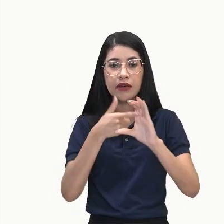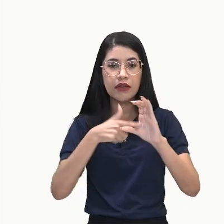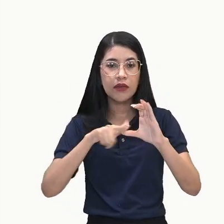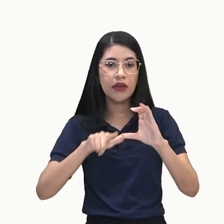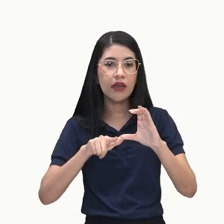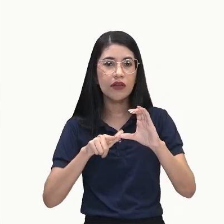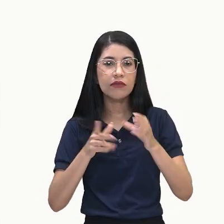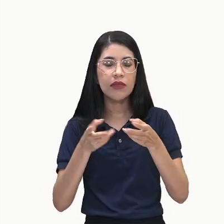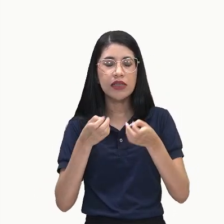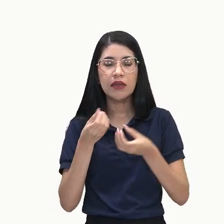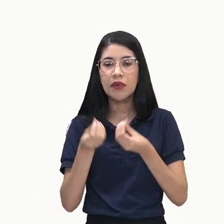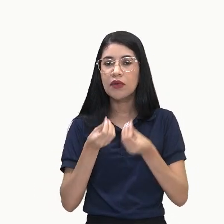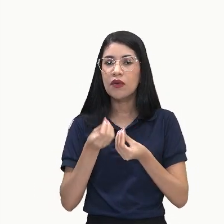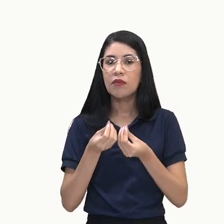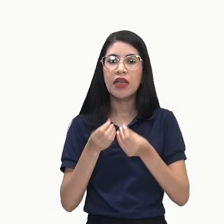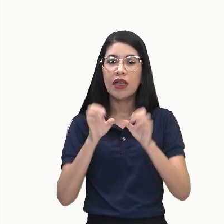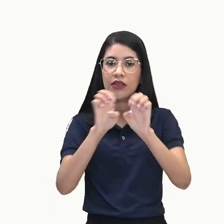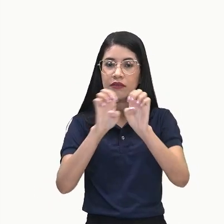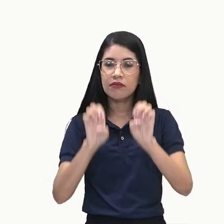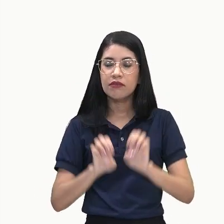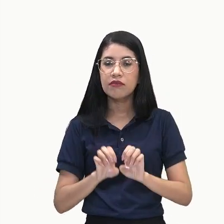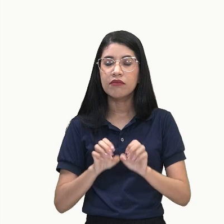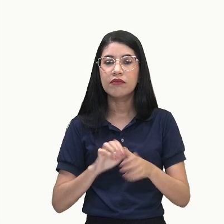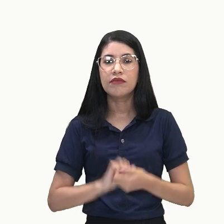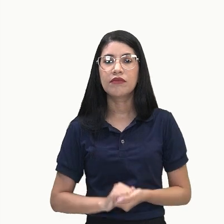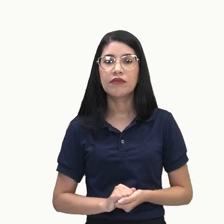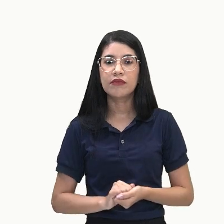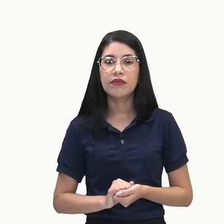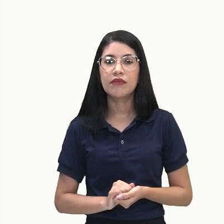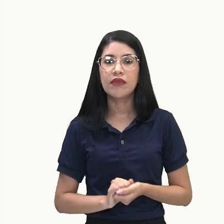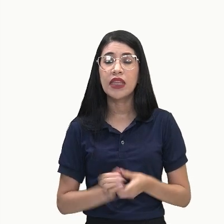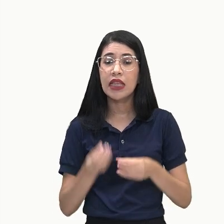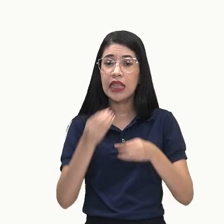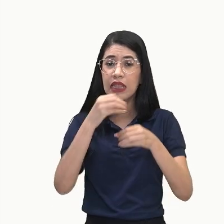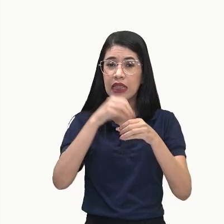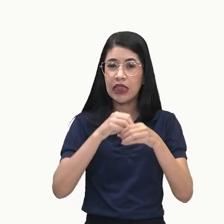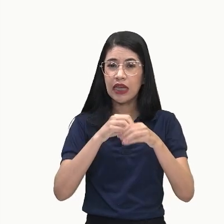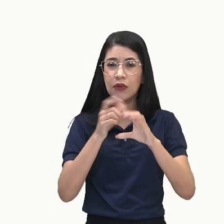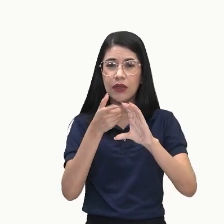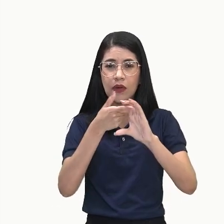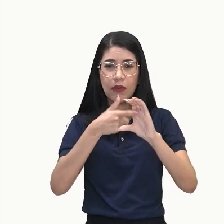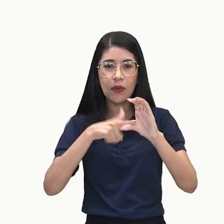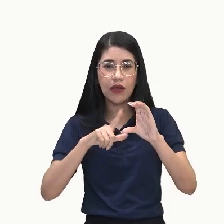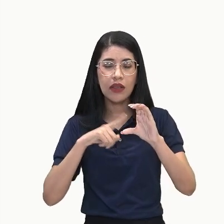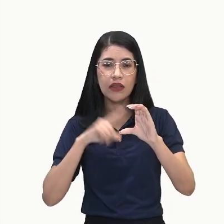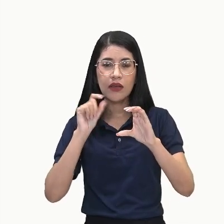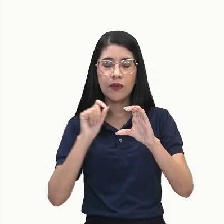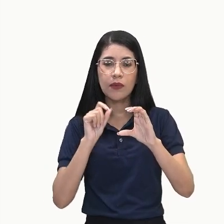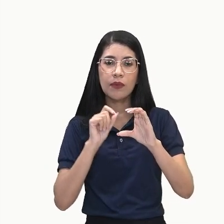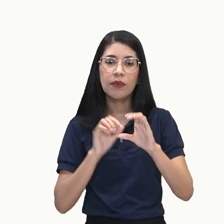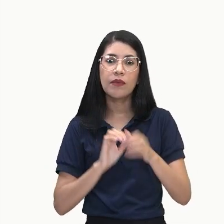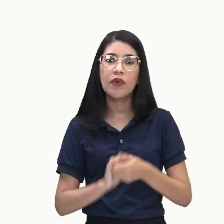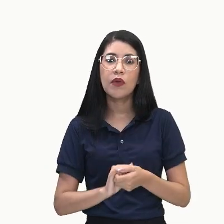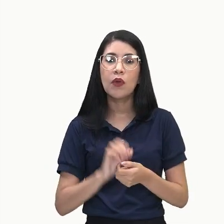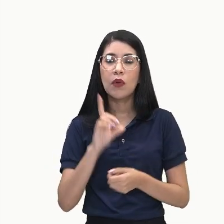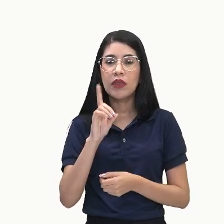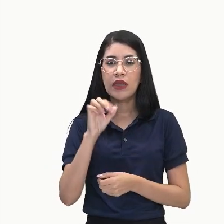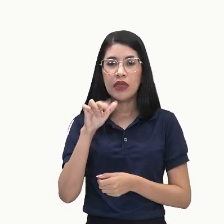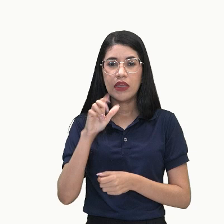Olha só como eu comentei aqui, vai ter lá no seu interior o